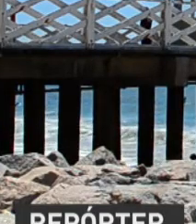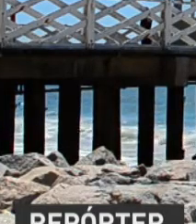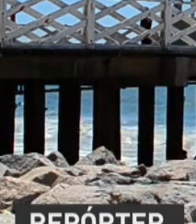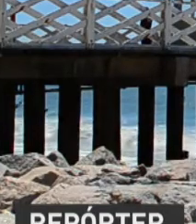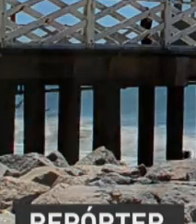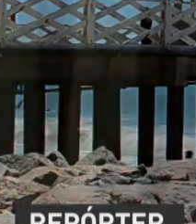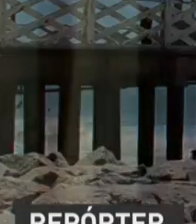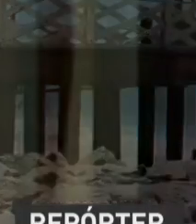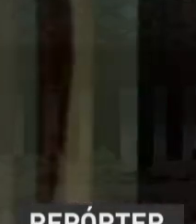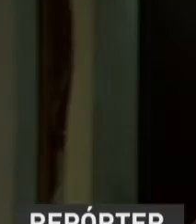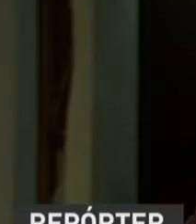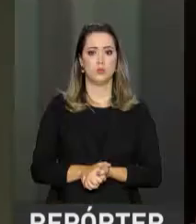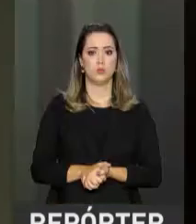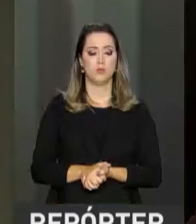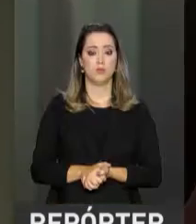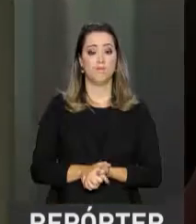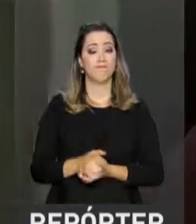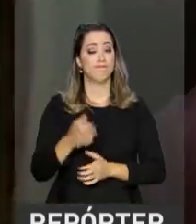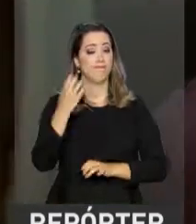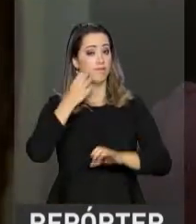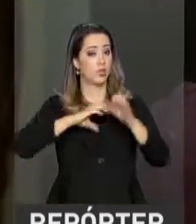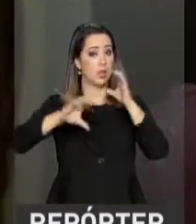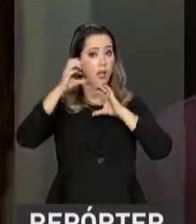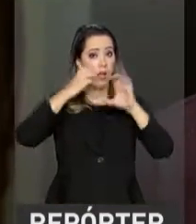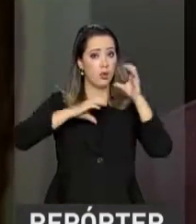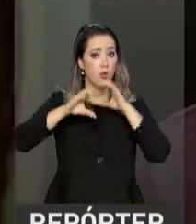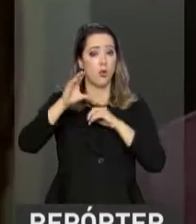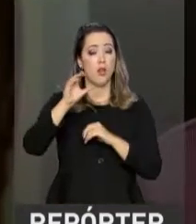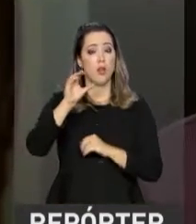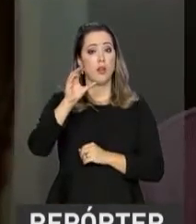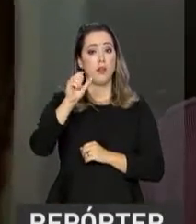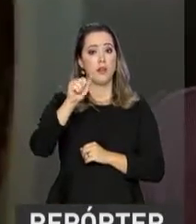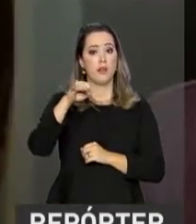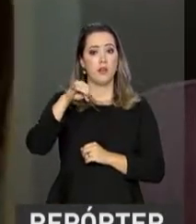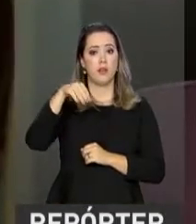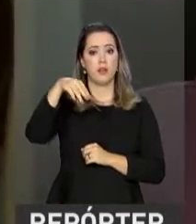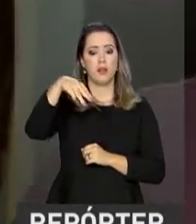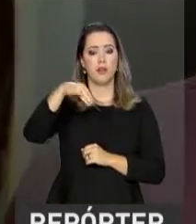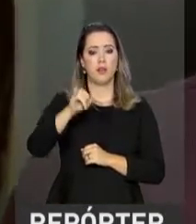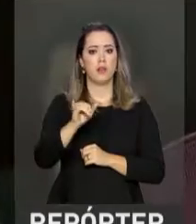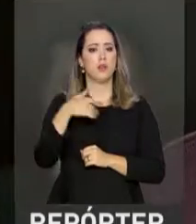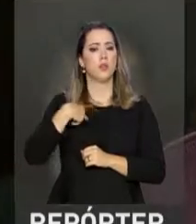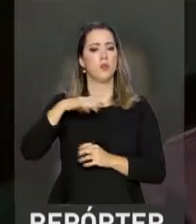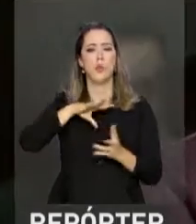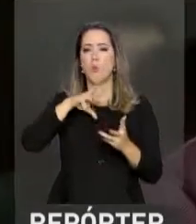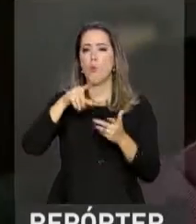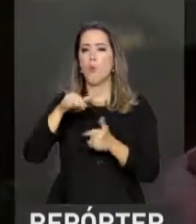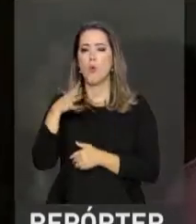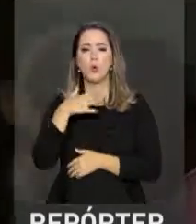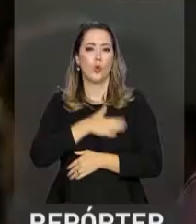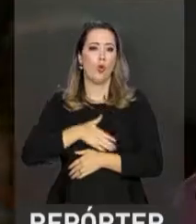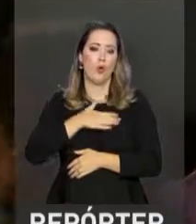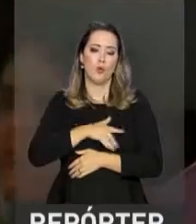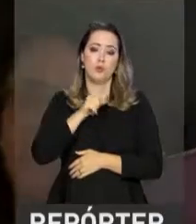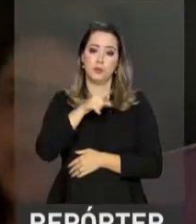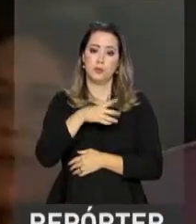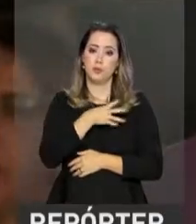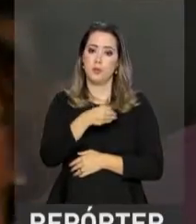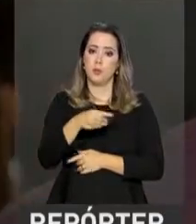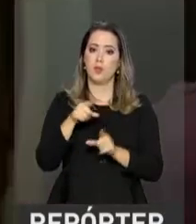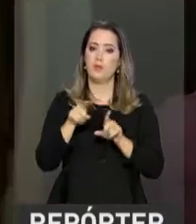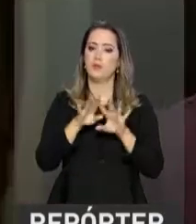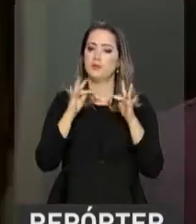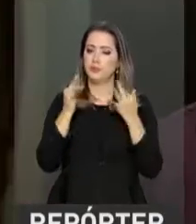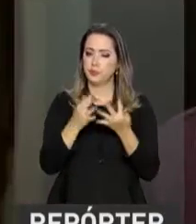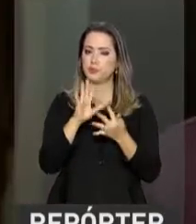o canto doce de danilo caymmi segue fazendo fãs mundo afora de família de músicos ele conhece bem